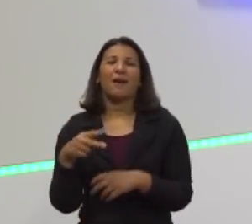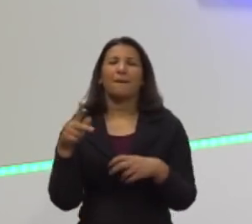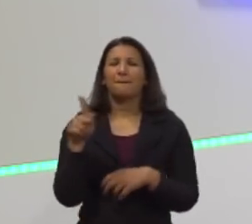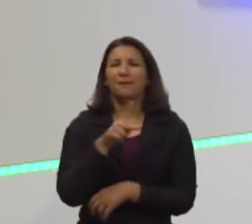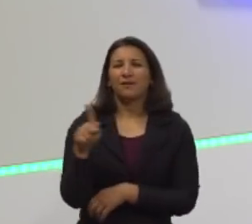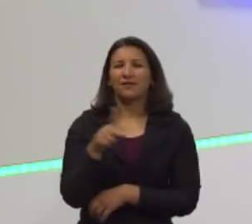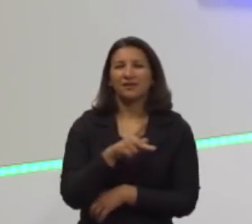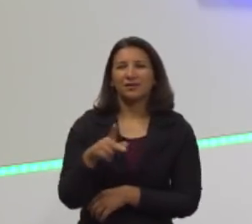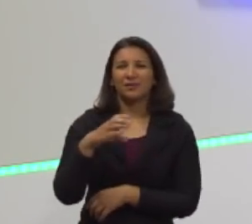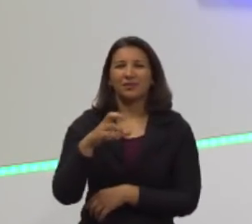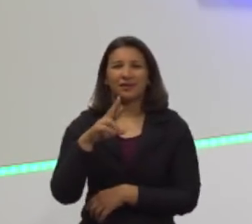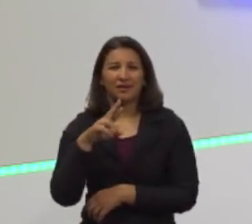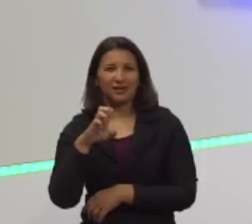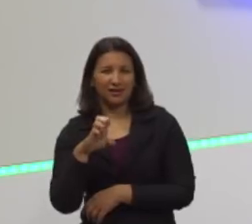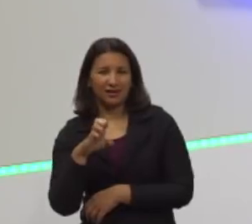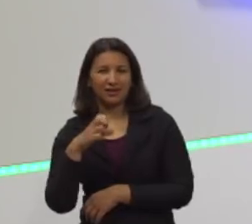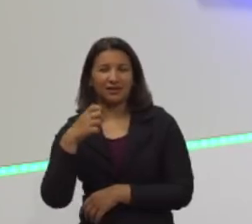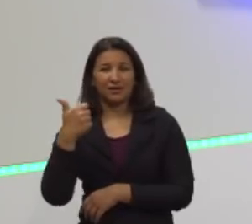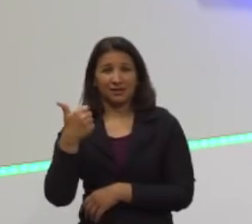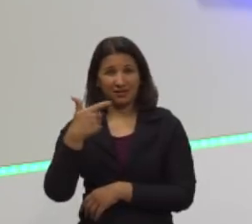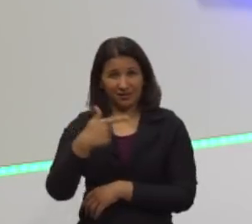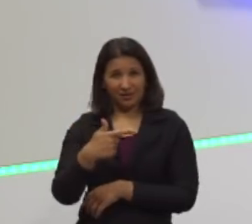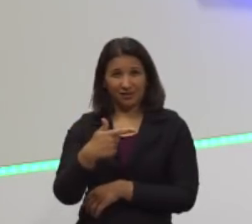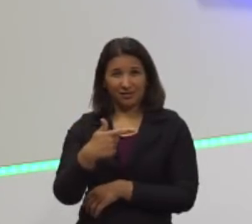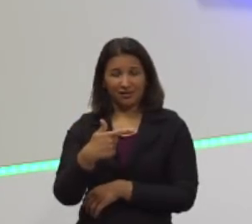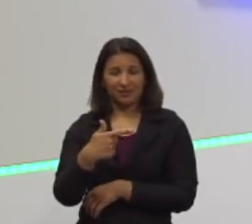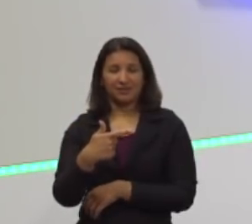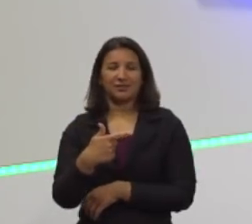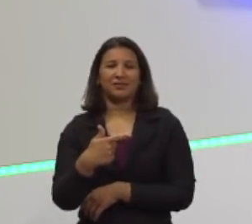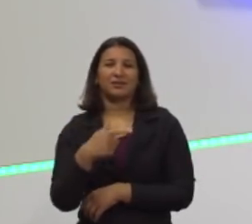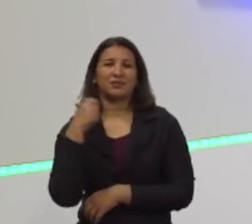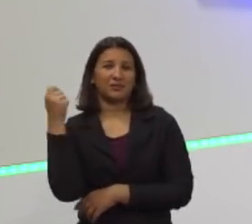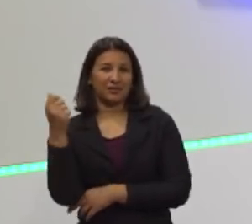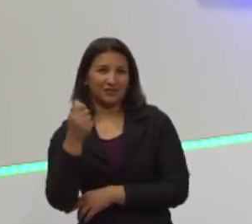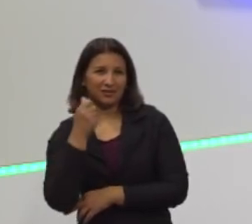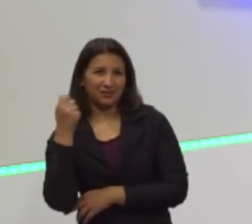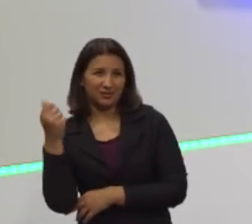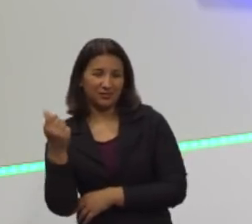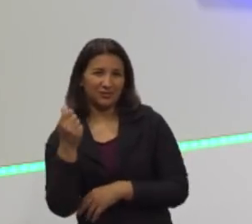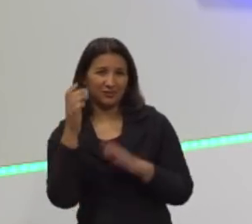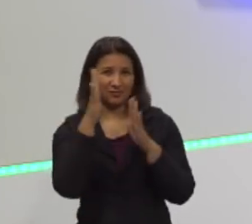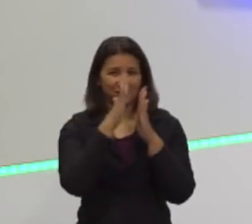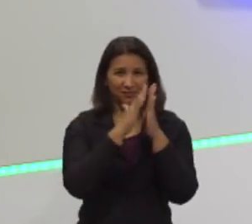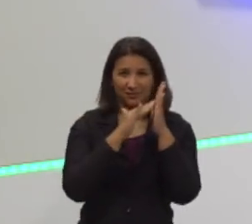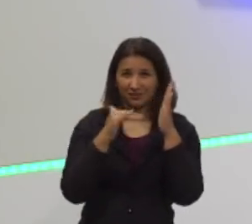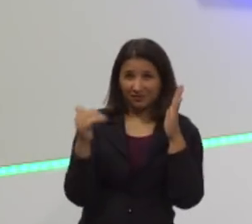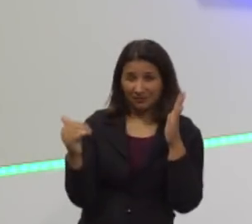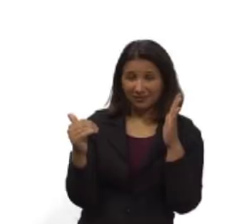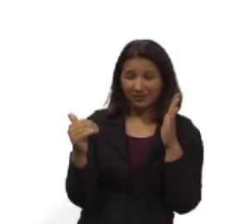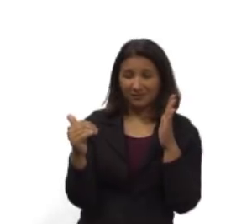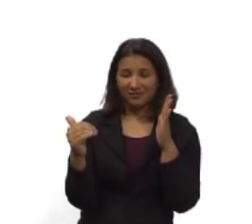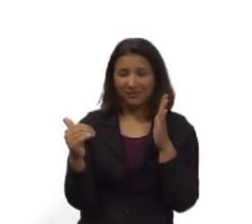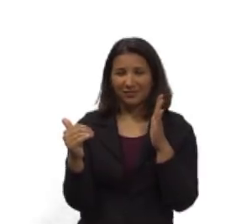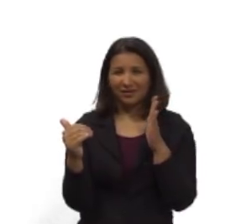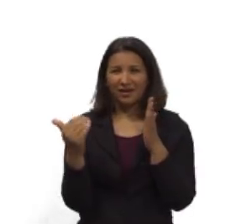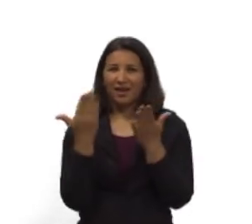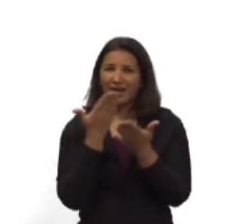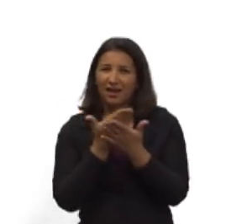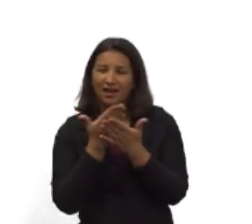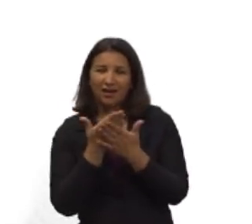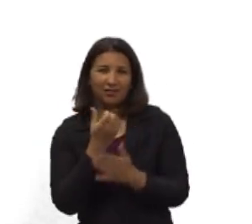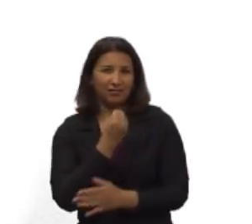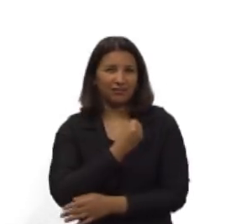27ª Coordenadoria de Educação da SEDUC Rio Grande do Sul. Então nós vamos ver a aula de ondulatória